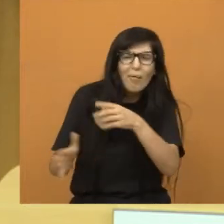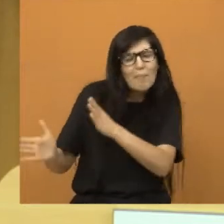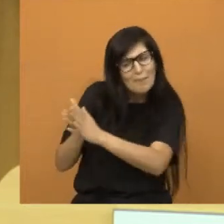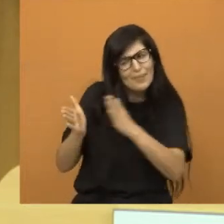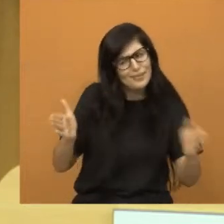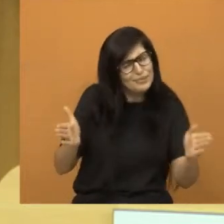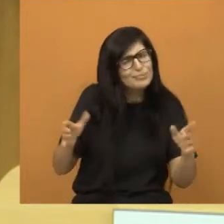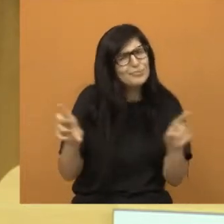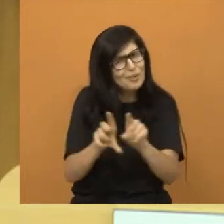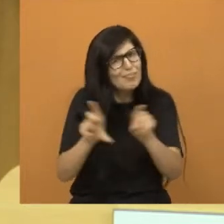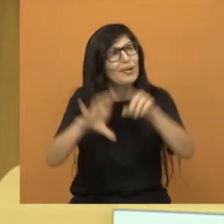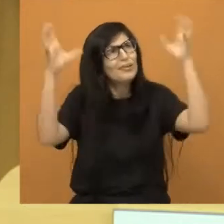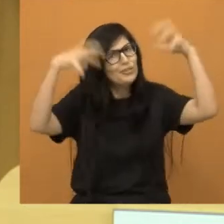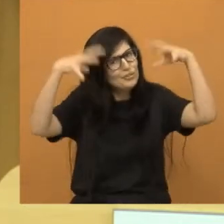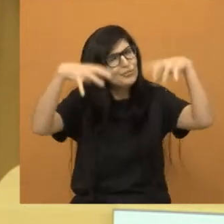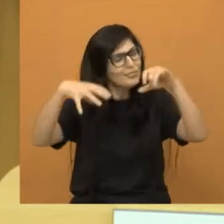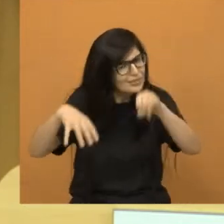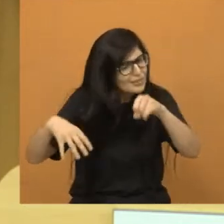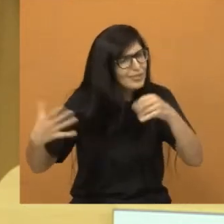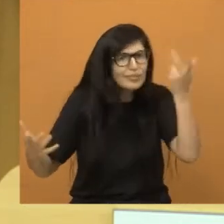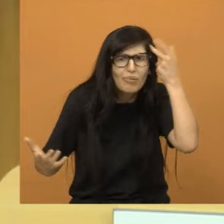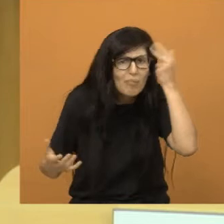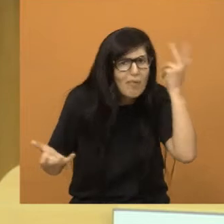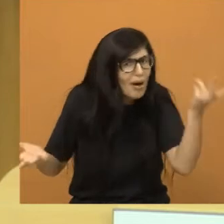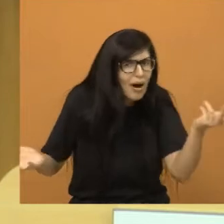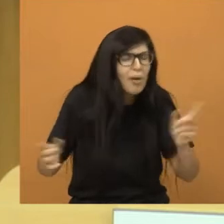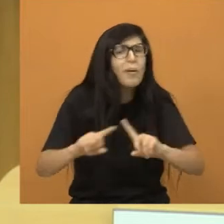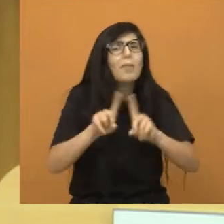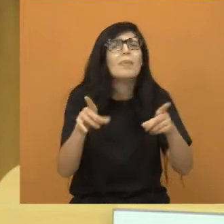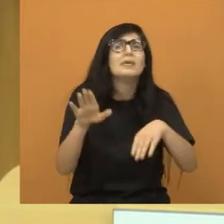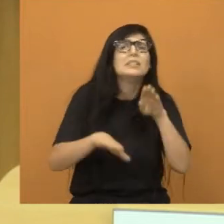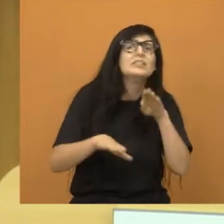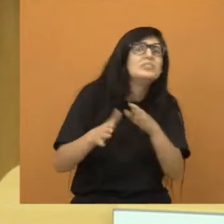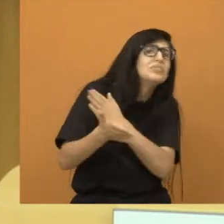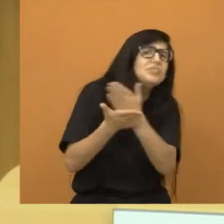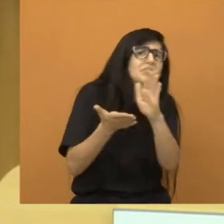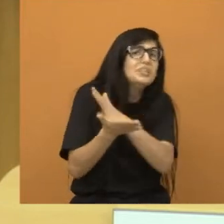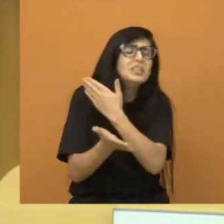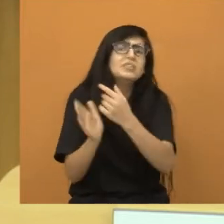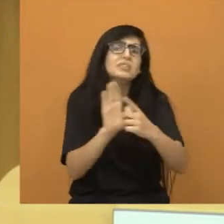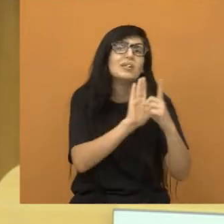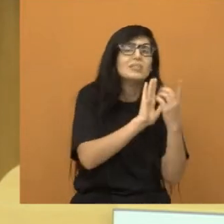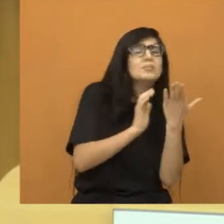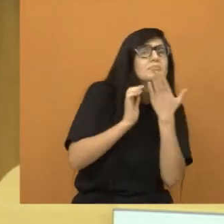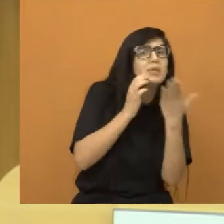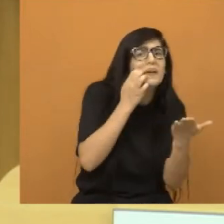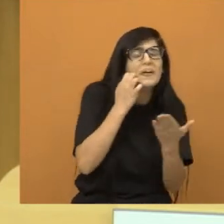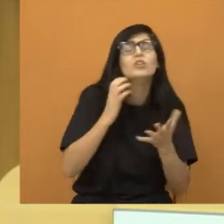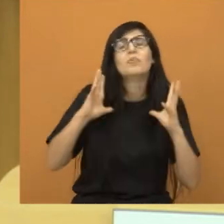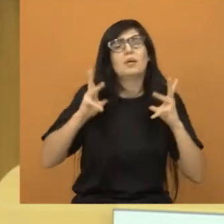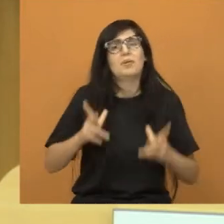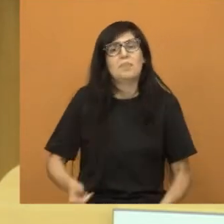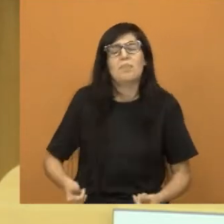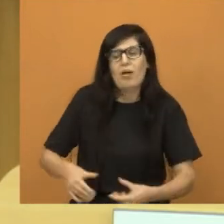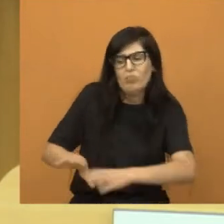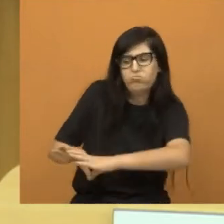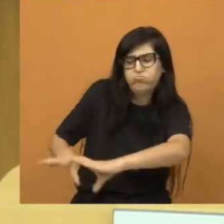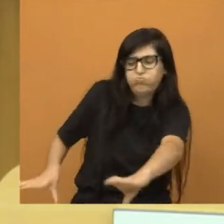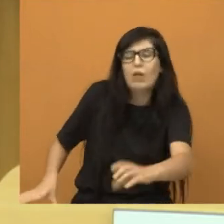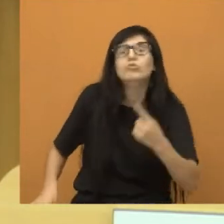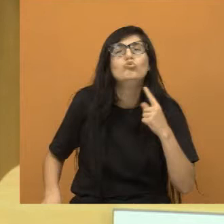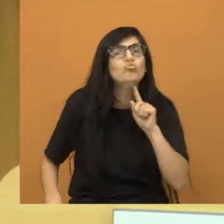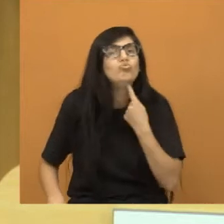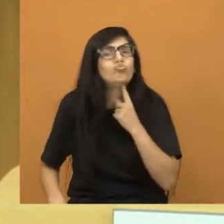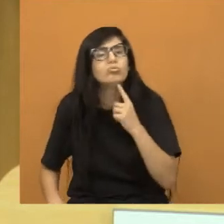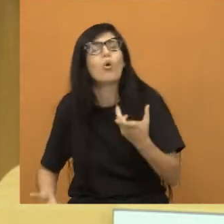gente aqui pede para limpar um córrego, quando a gente pede para fazer um desassoreamento de uma